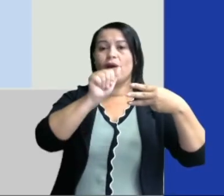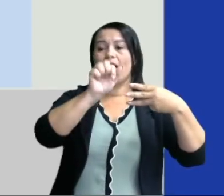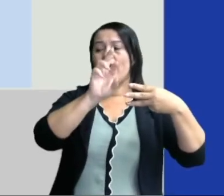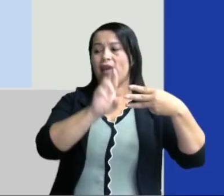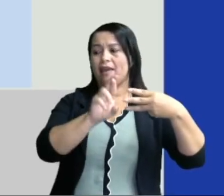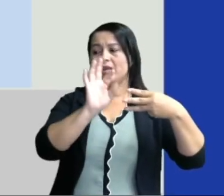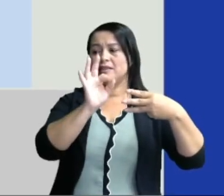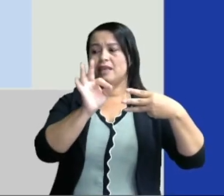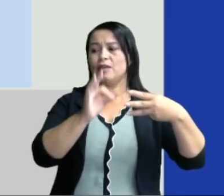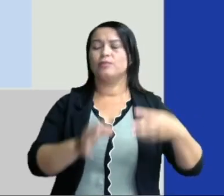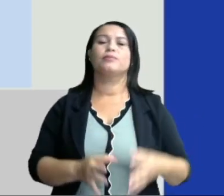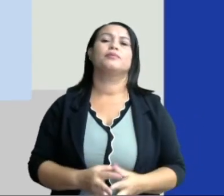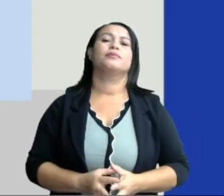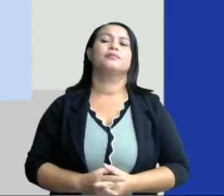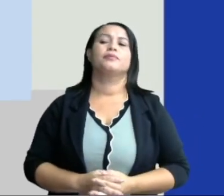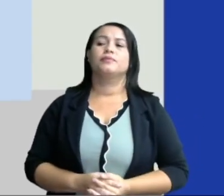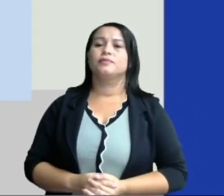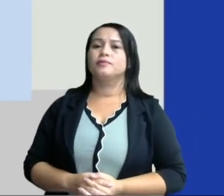AR, tá?